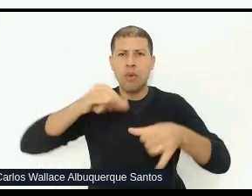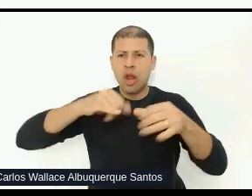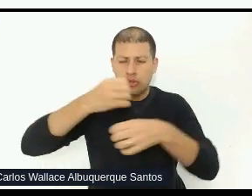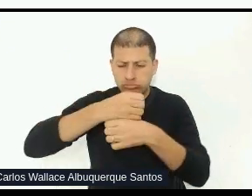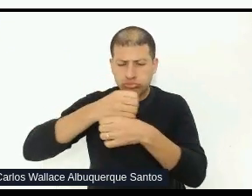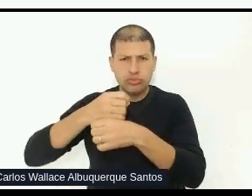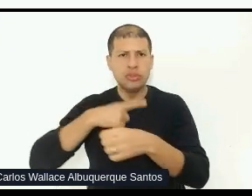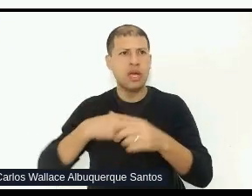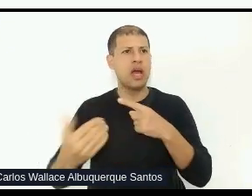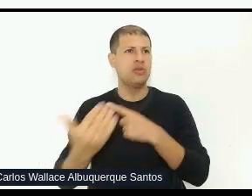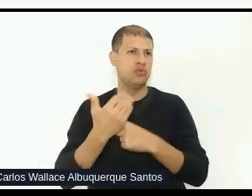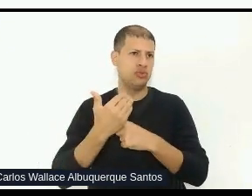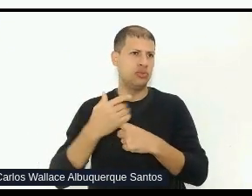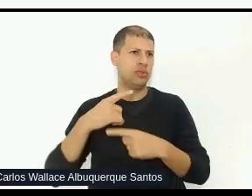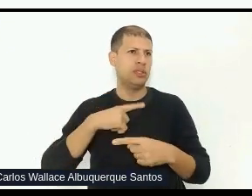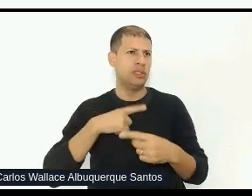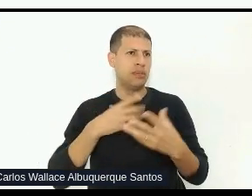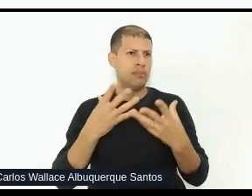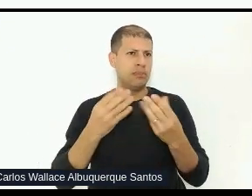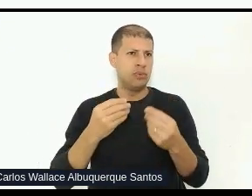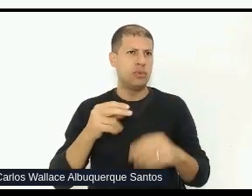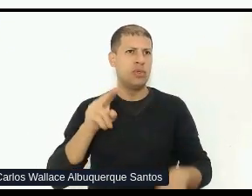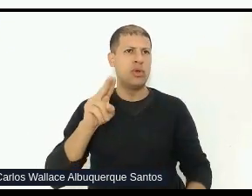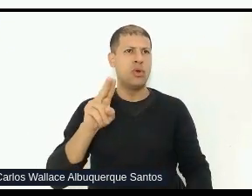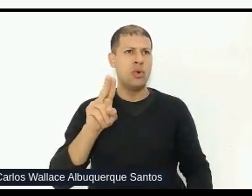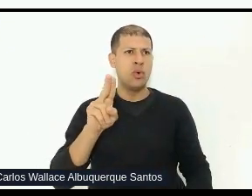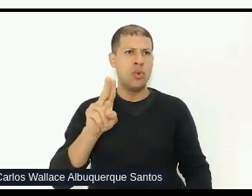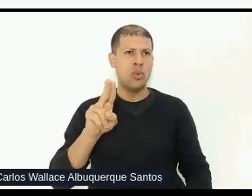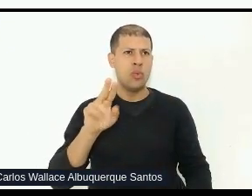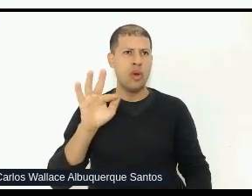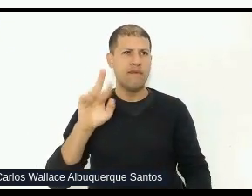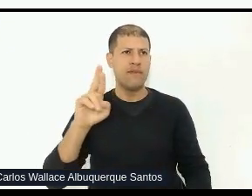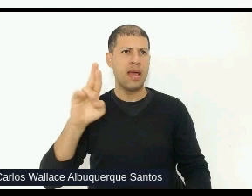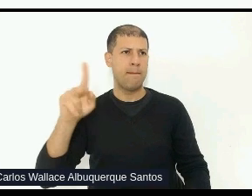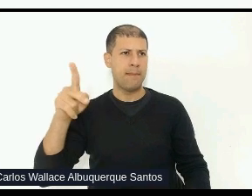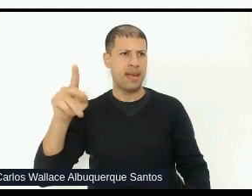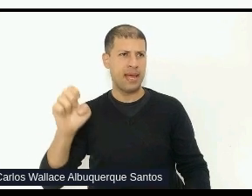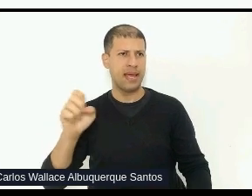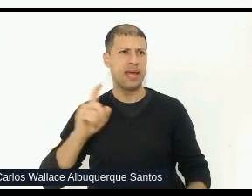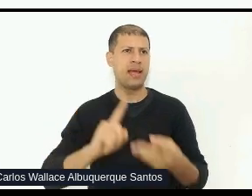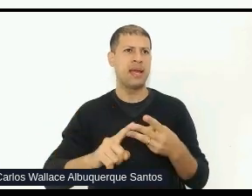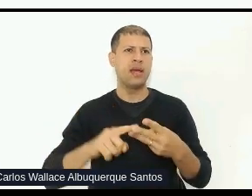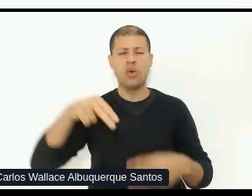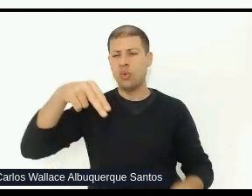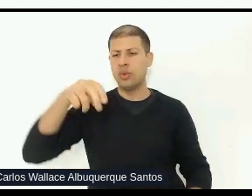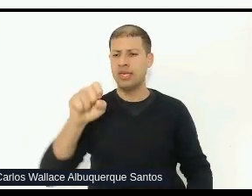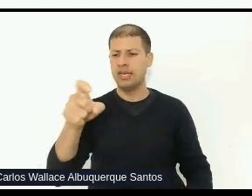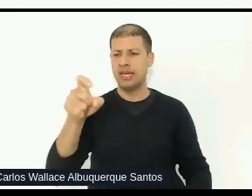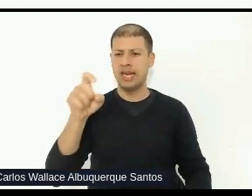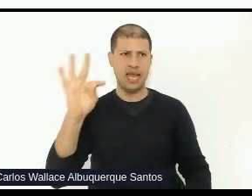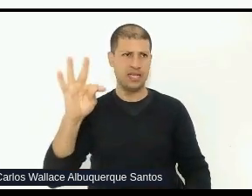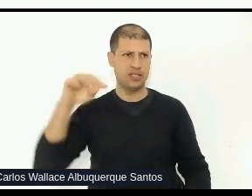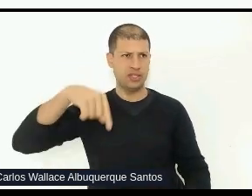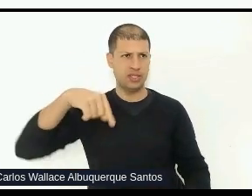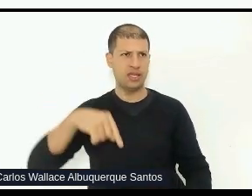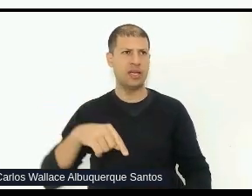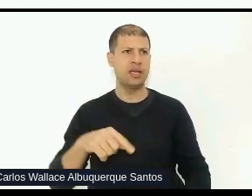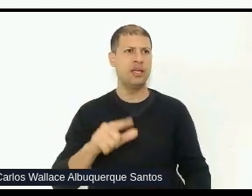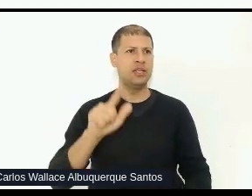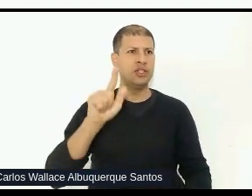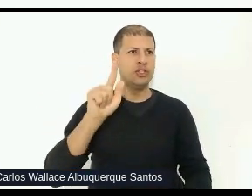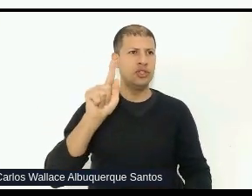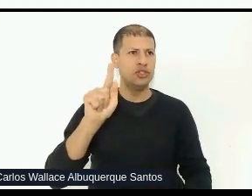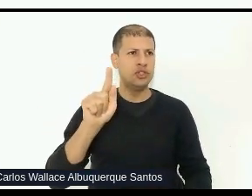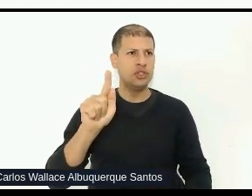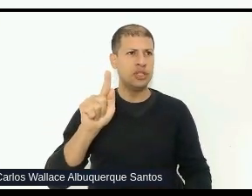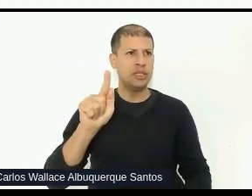O DEMUTS da UFRPE aqui em Pernambuco, o NEXT aqui do Centro de Informática, o GT IDEA, né,